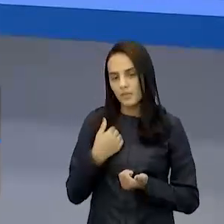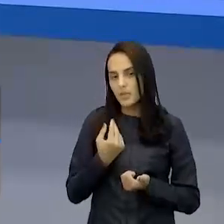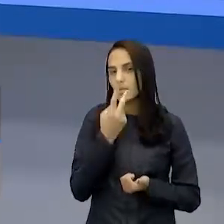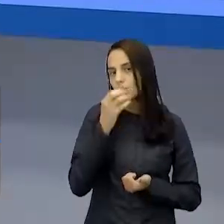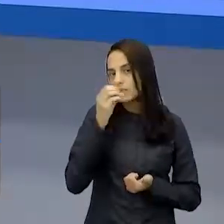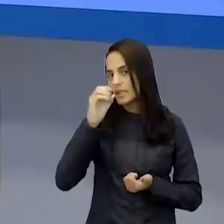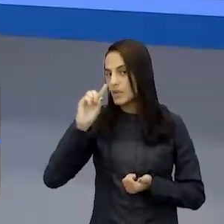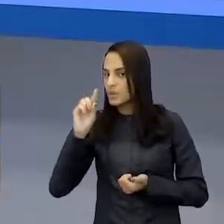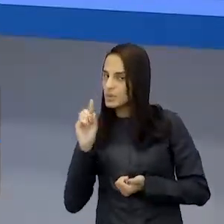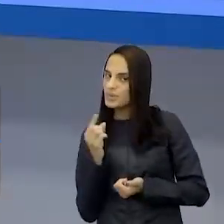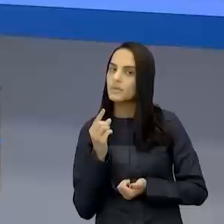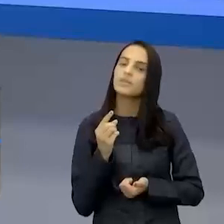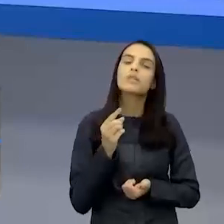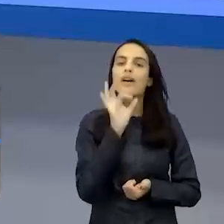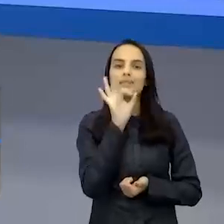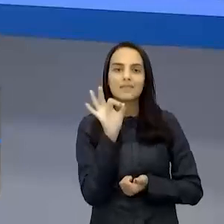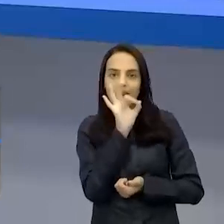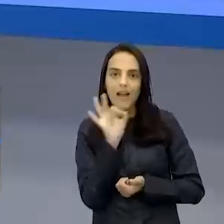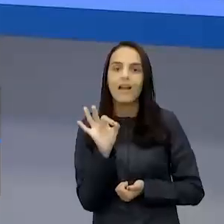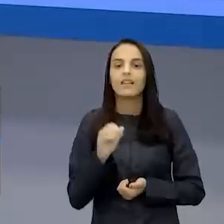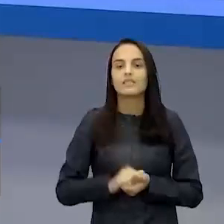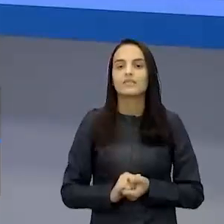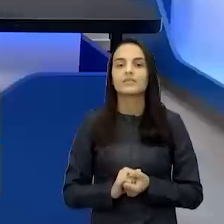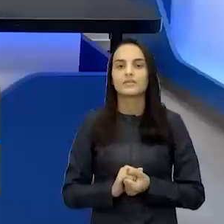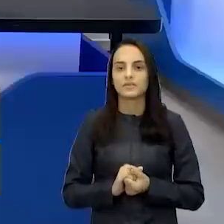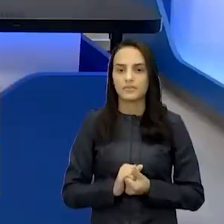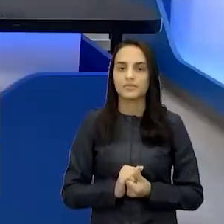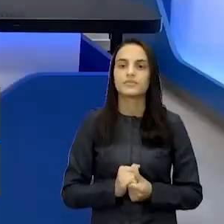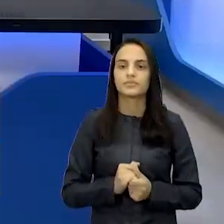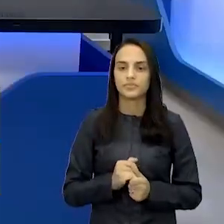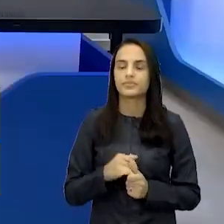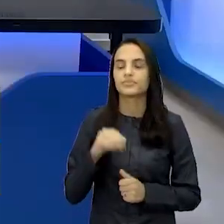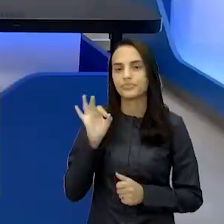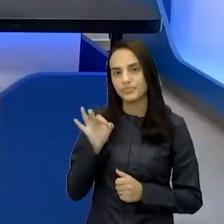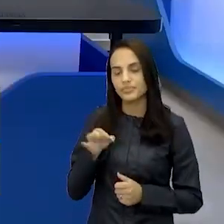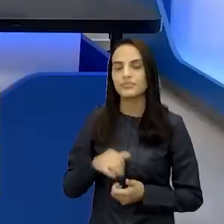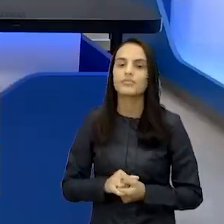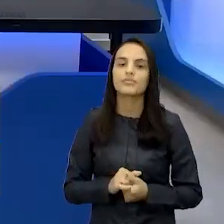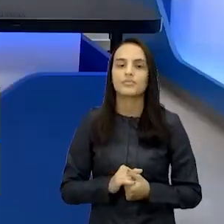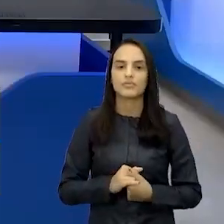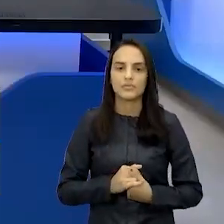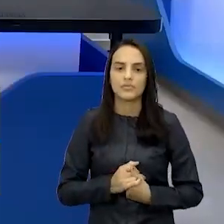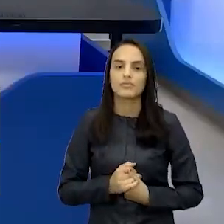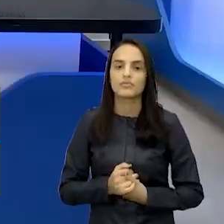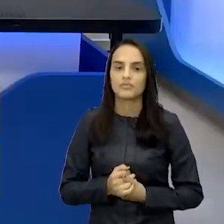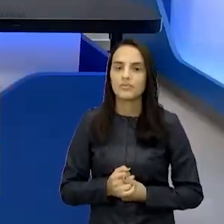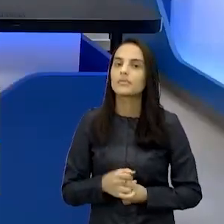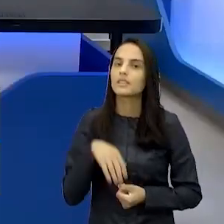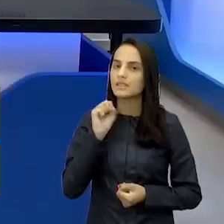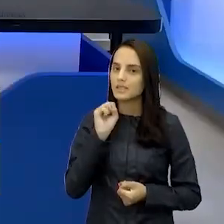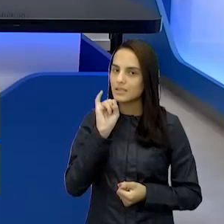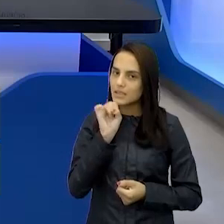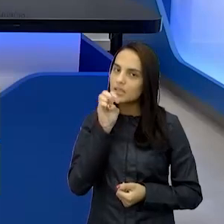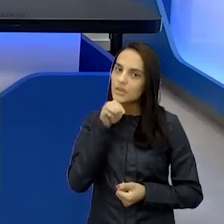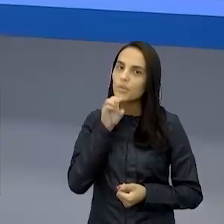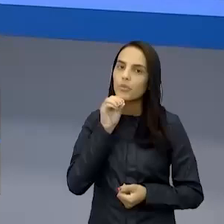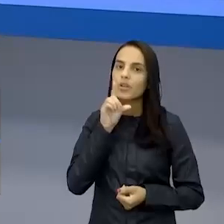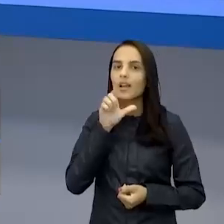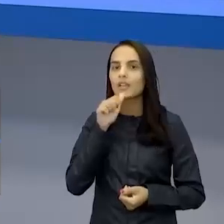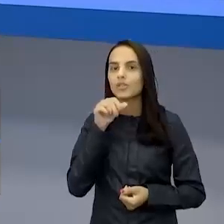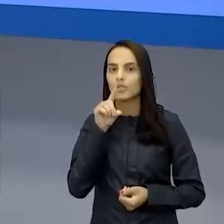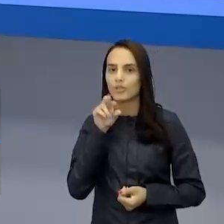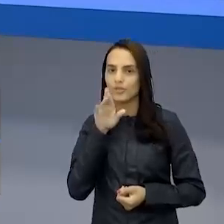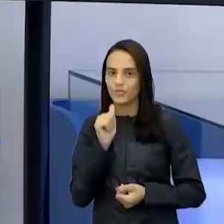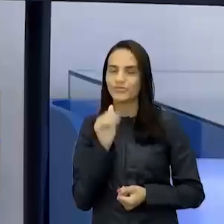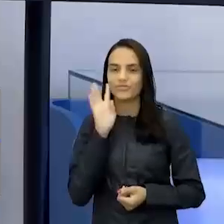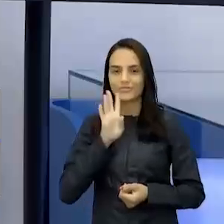200 mil, a taxa é essa, o prazo é esse e eu vou... E amortizar quantos? É isso, sim. O simulador é legal, porque aí dá para visualizar bem